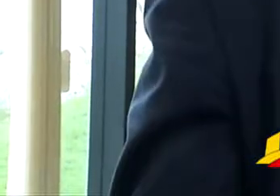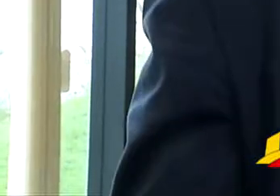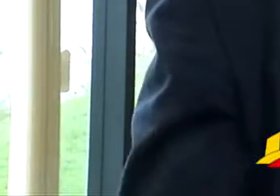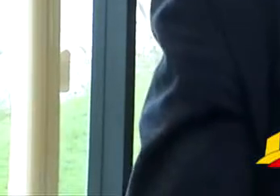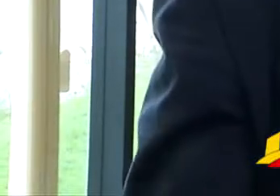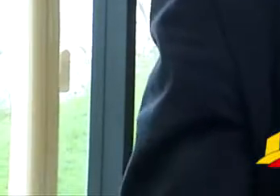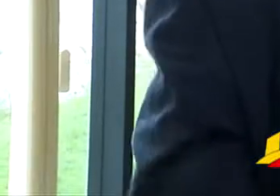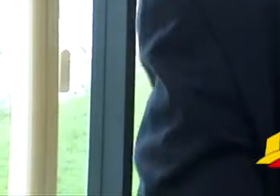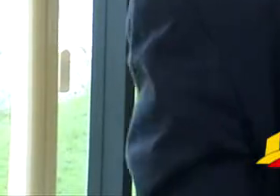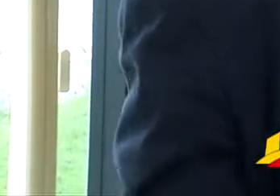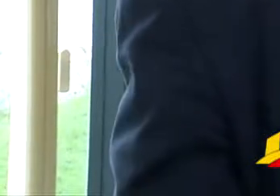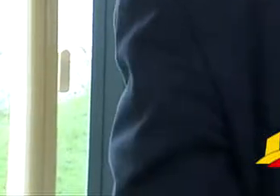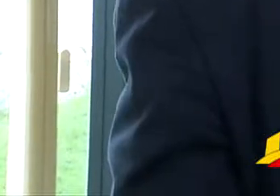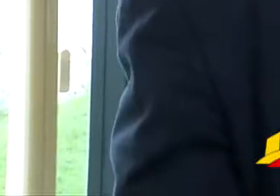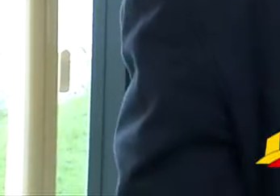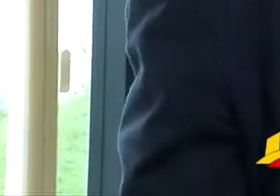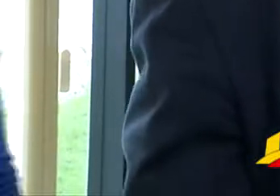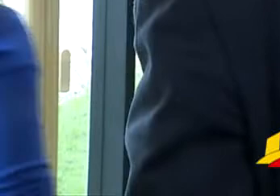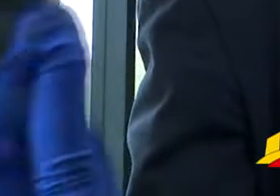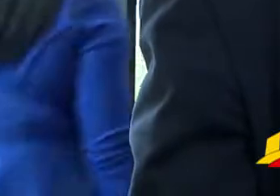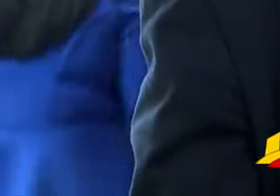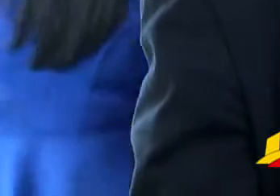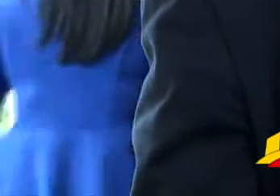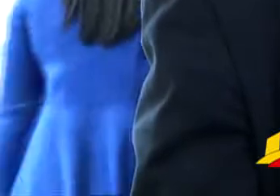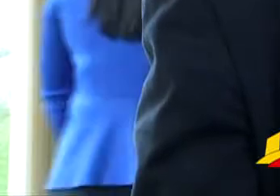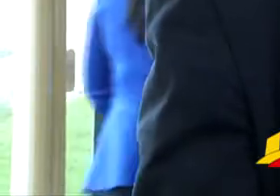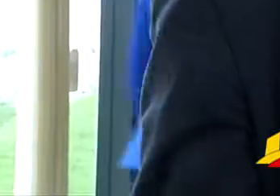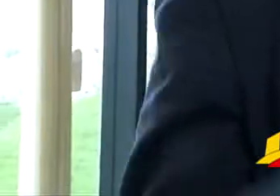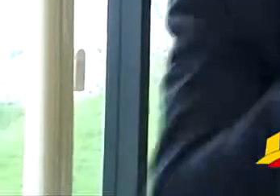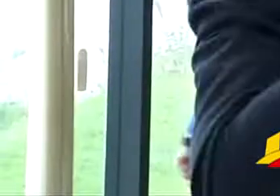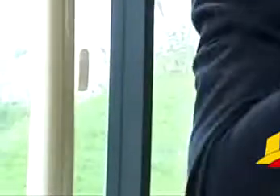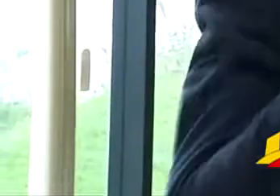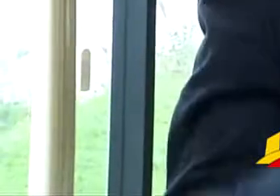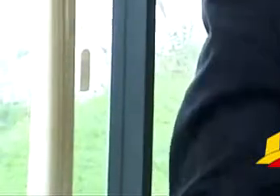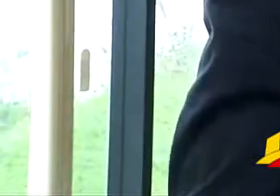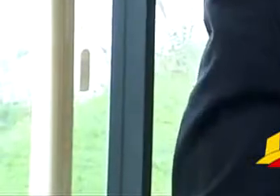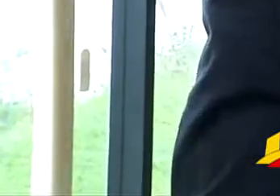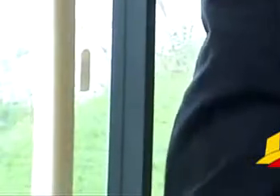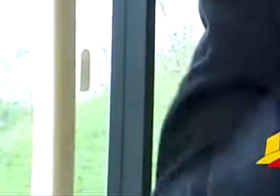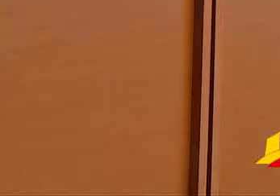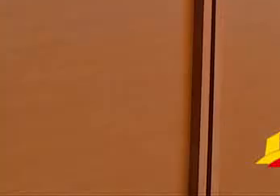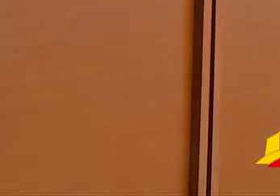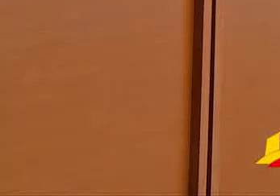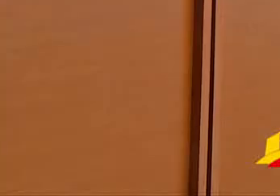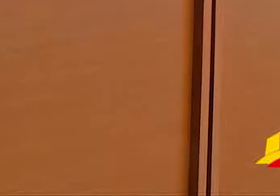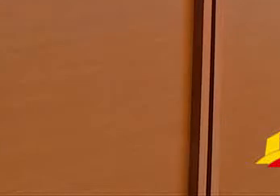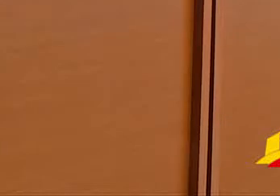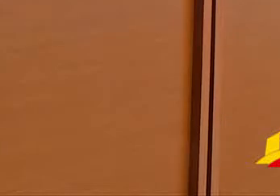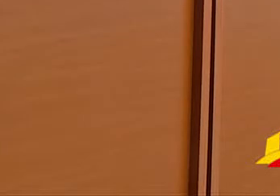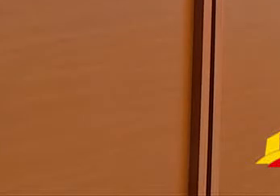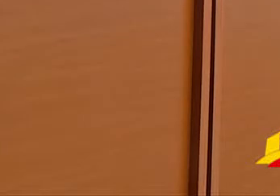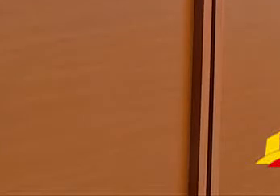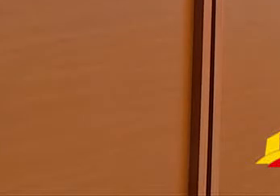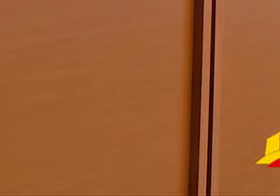a Iara acendeu a parte também para mim Cláudio o Cláudio a Yara cedeu o tempo para mim